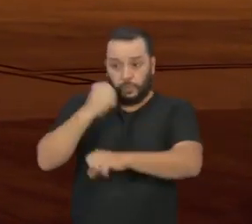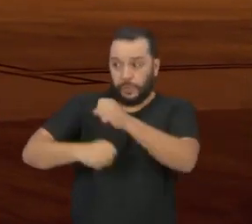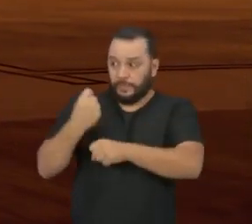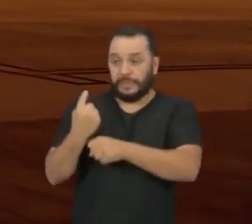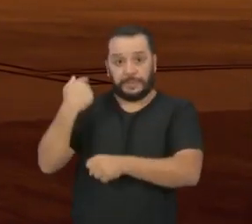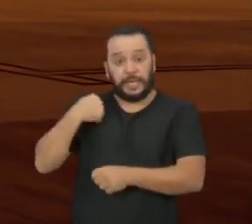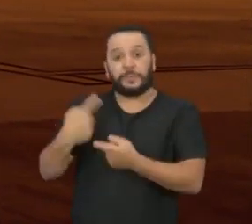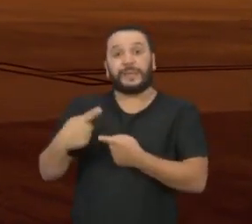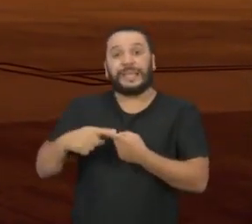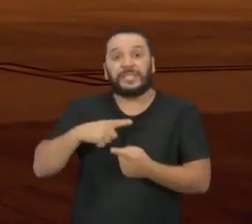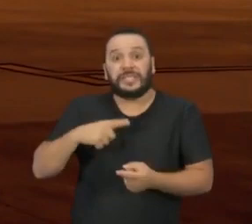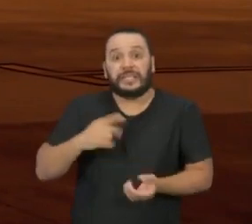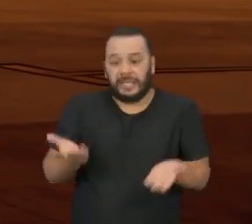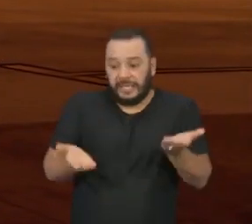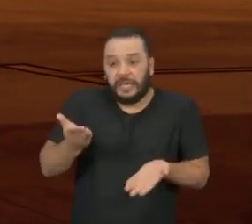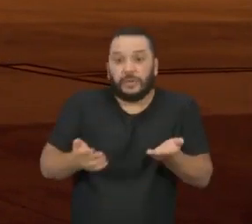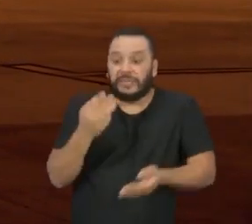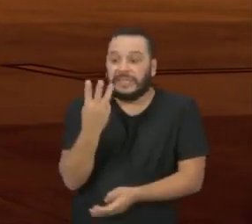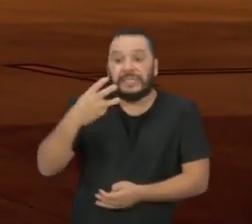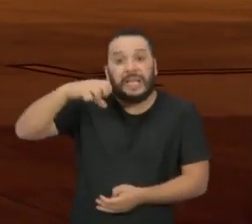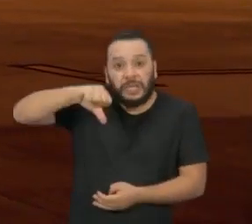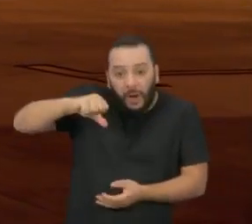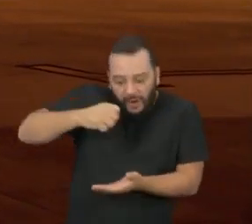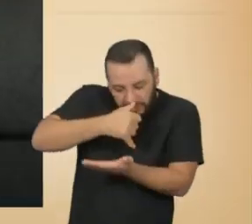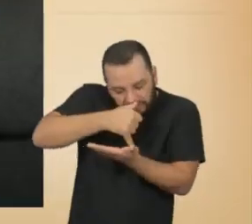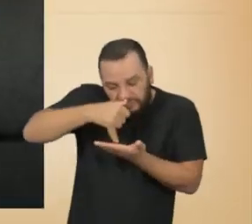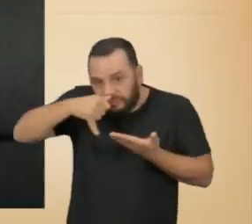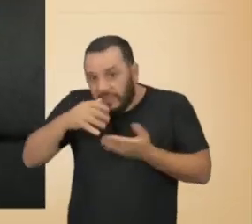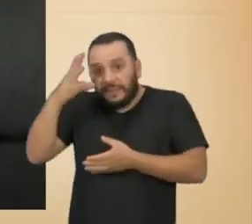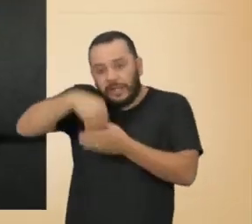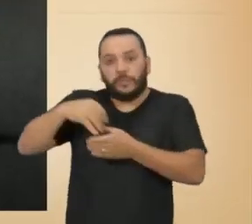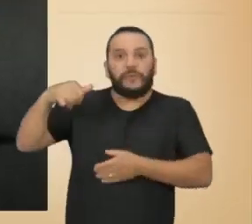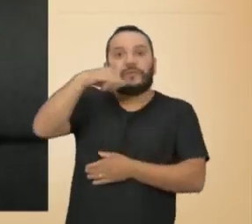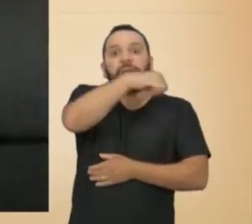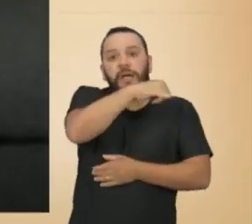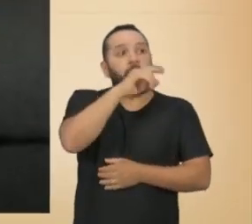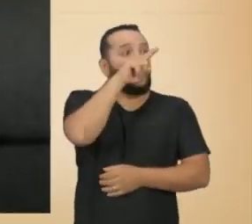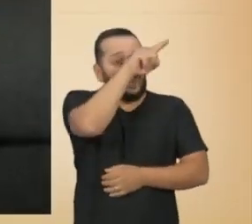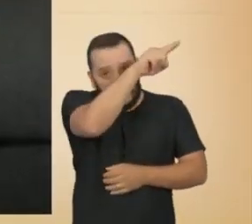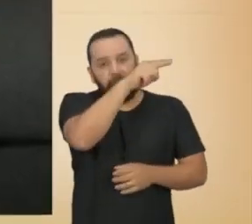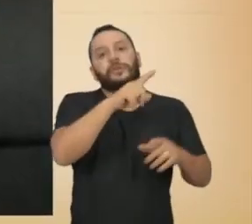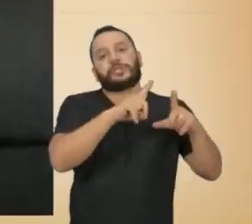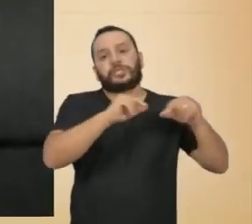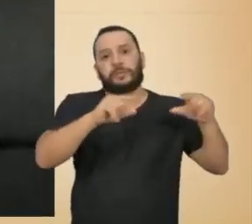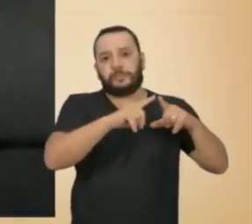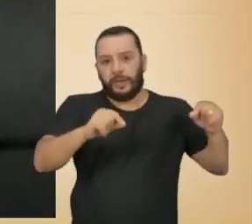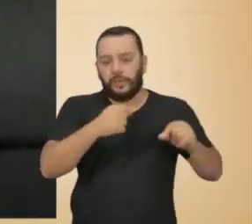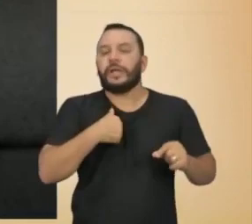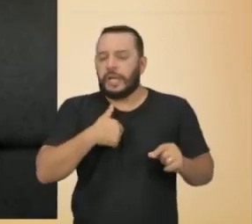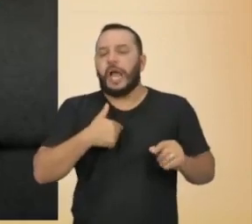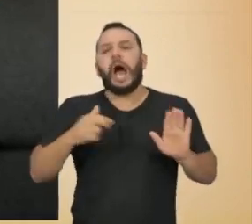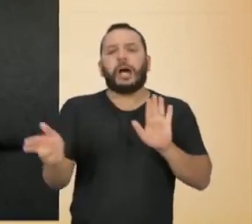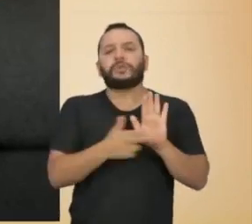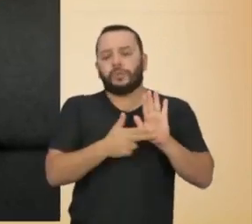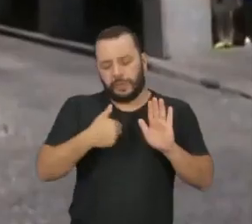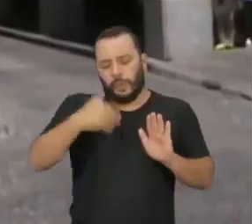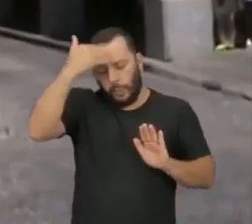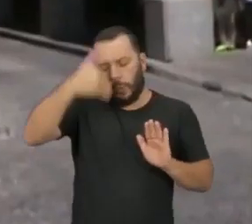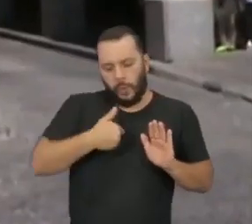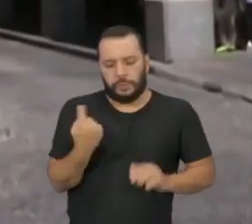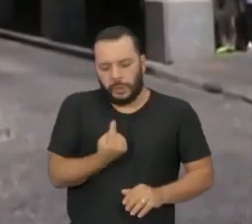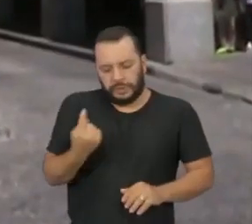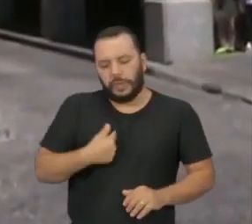comitiva presidencial ao encontro do G20 no Japão. Durante o julgamento, ele confessou o crime, assumiu a culpa sozinho e se